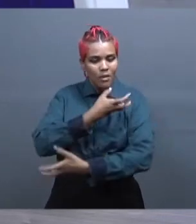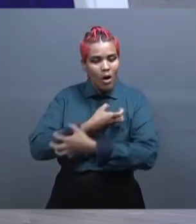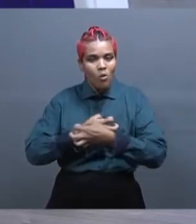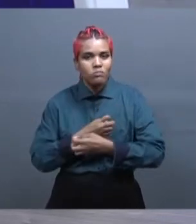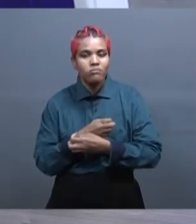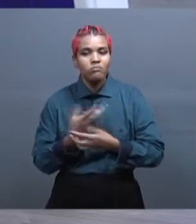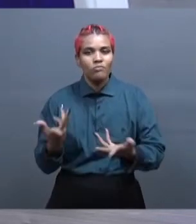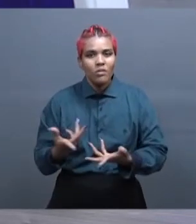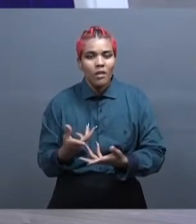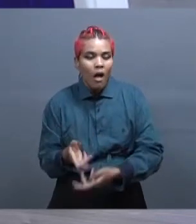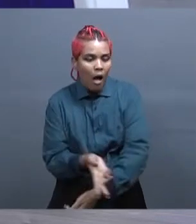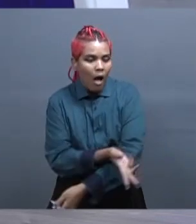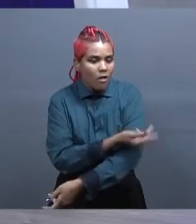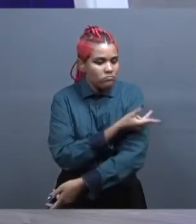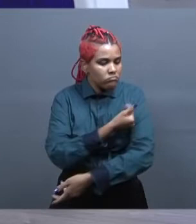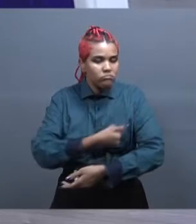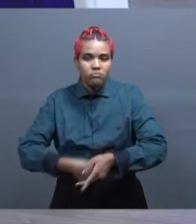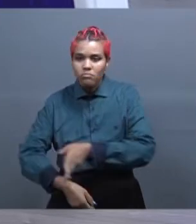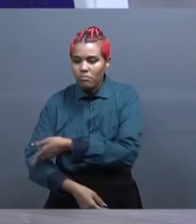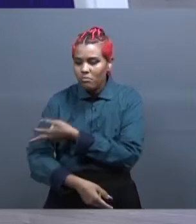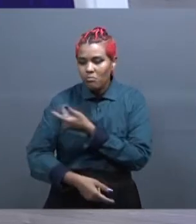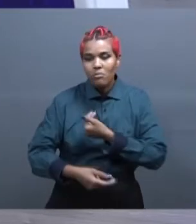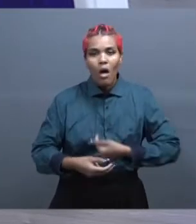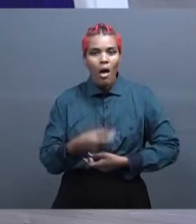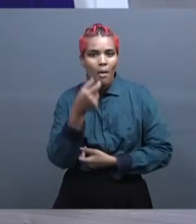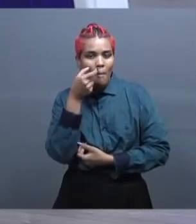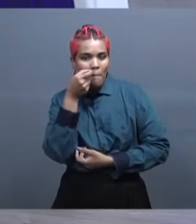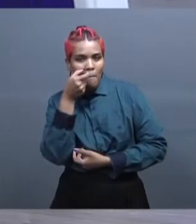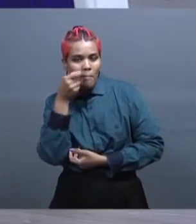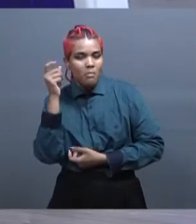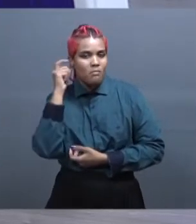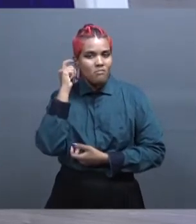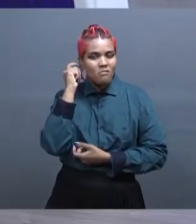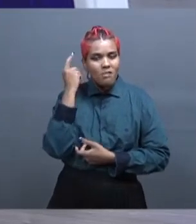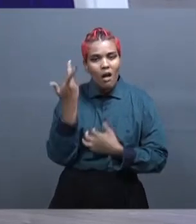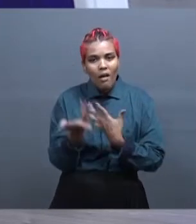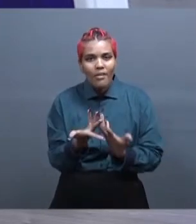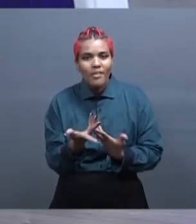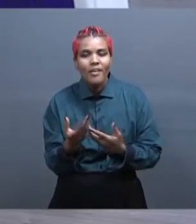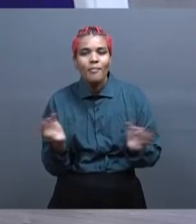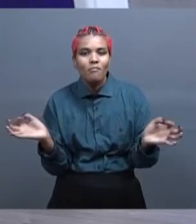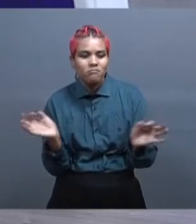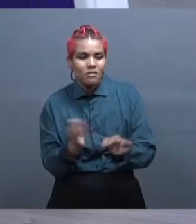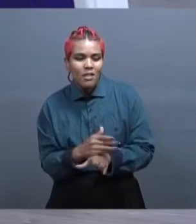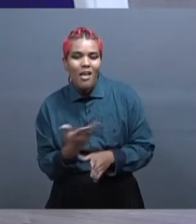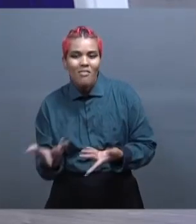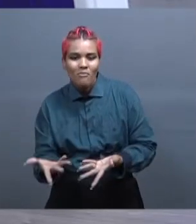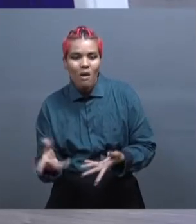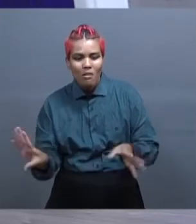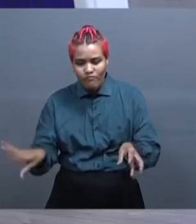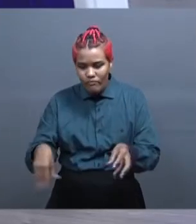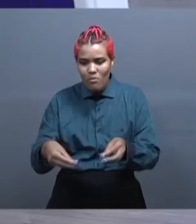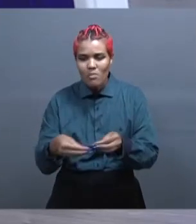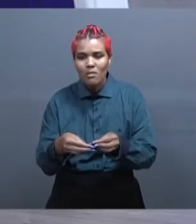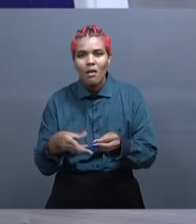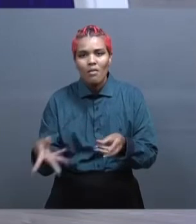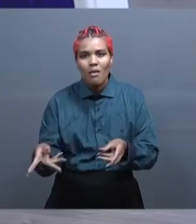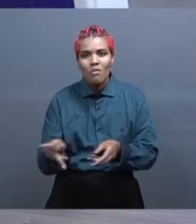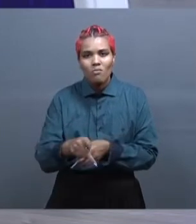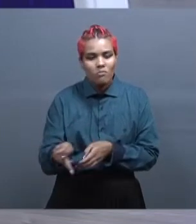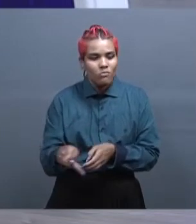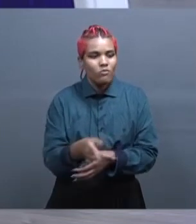piercings para a gente finalizar gostaria de ouvir então o cassiano arantes que é tatuador e professor de arte também a